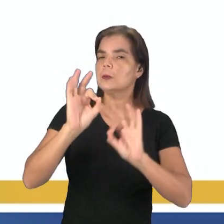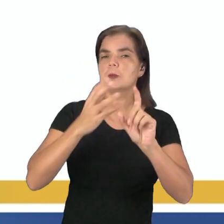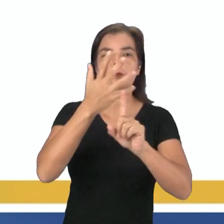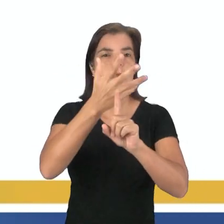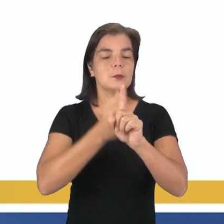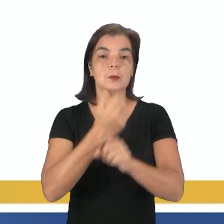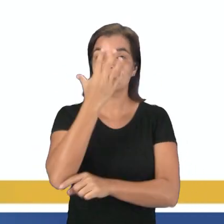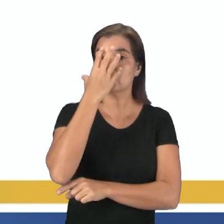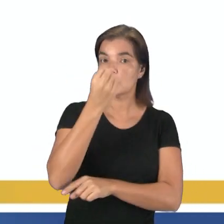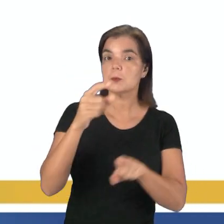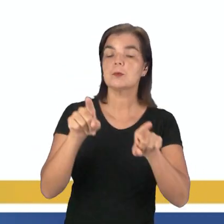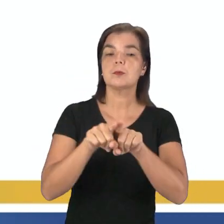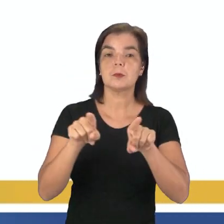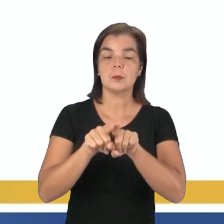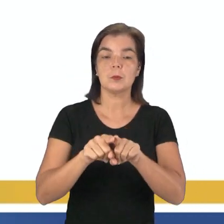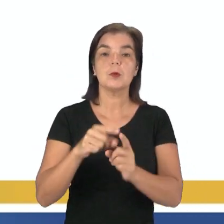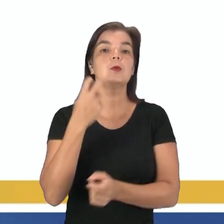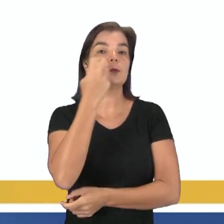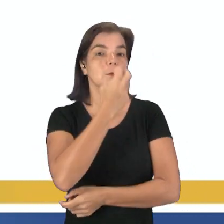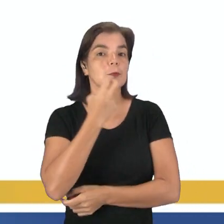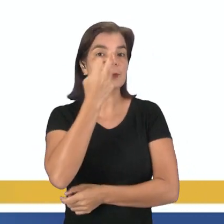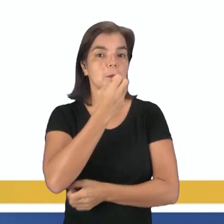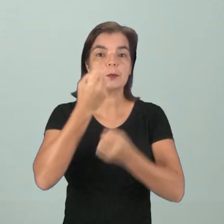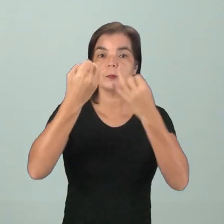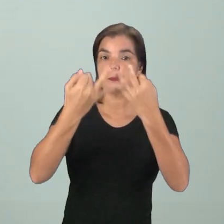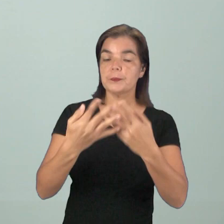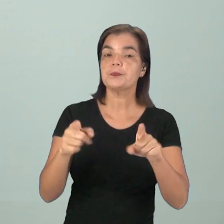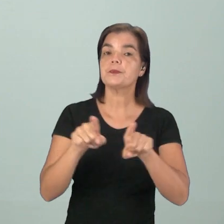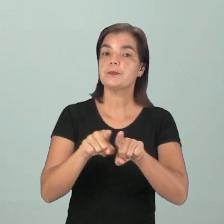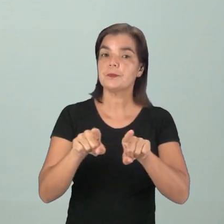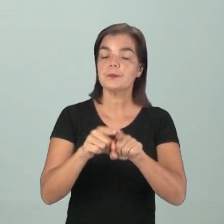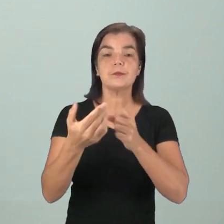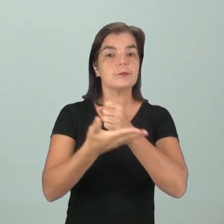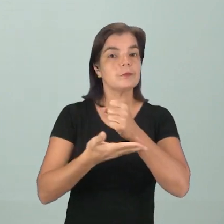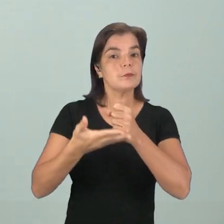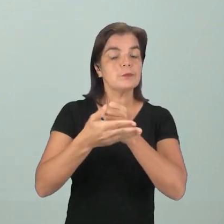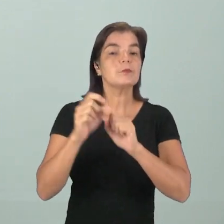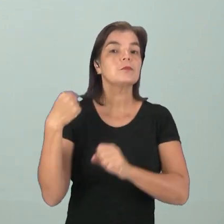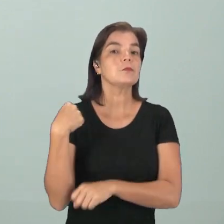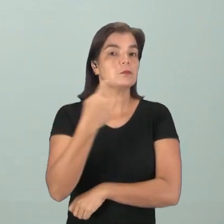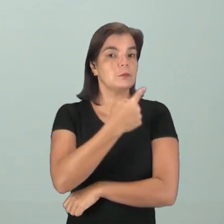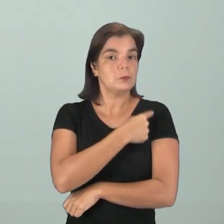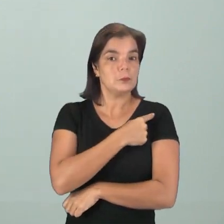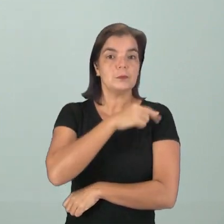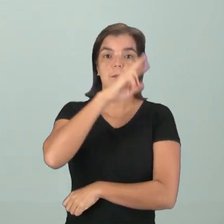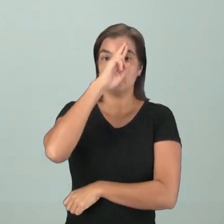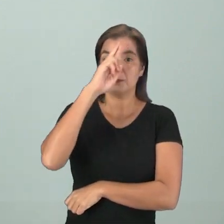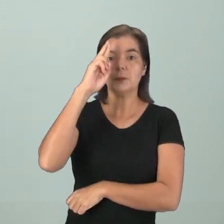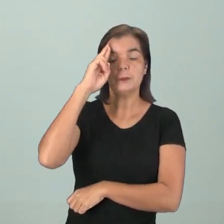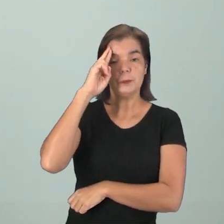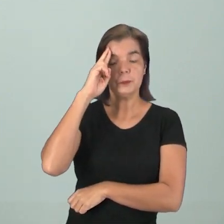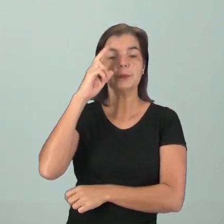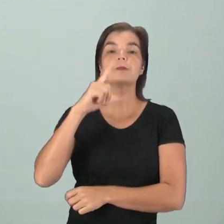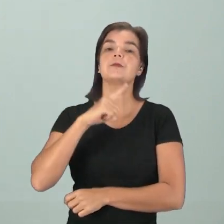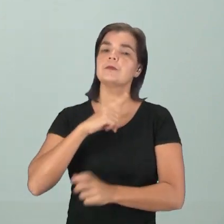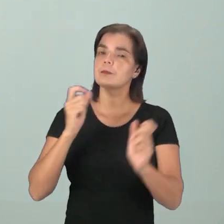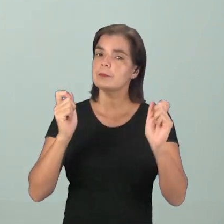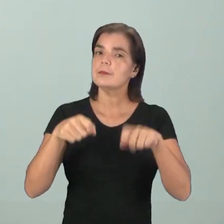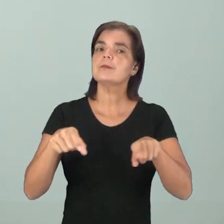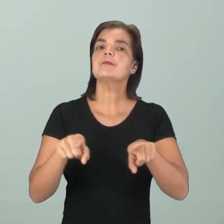as fotografias e os relatos orais. Então, basicamente, nós, como historiadores, temos